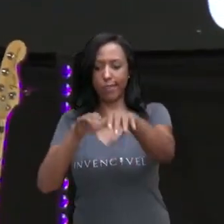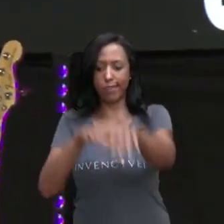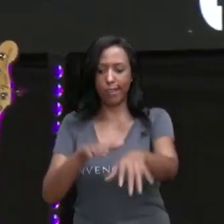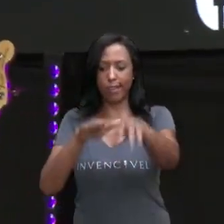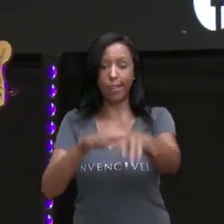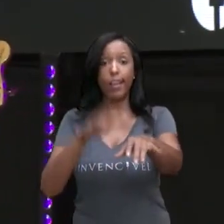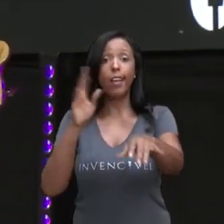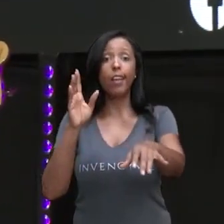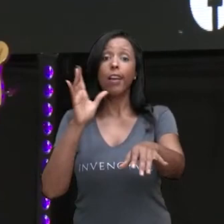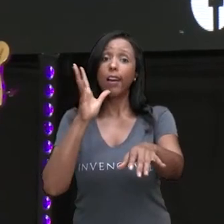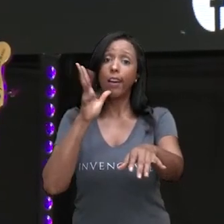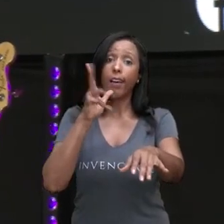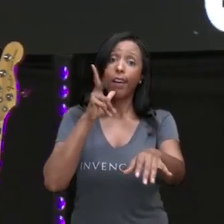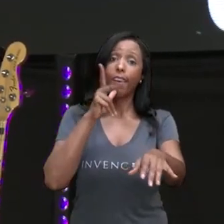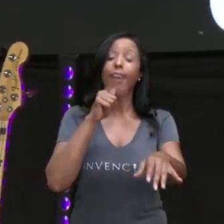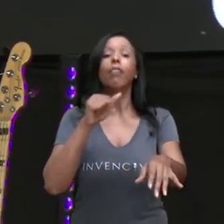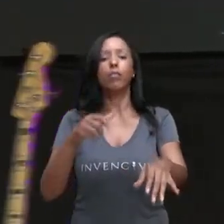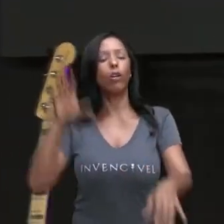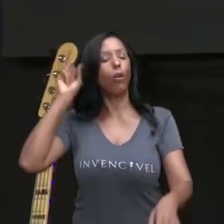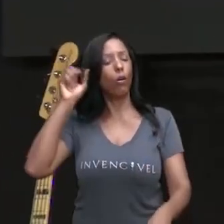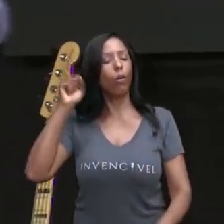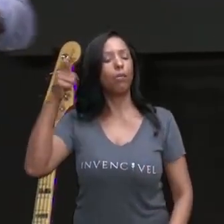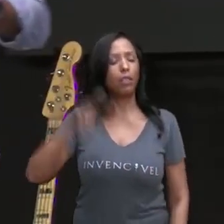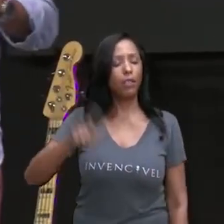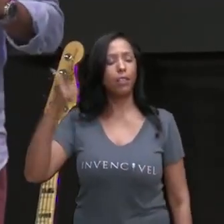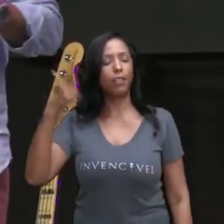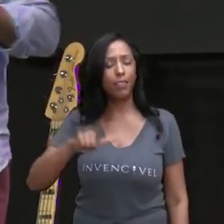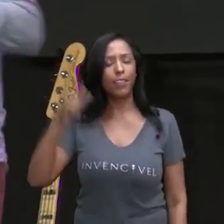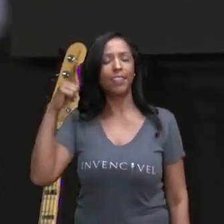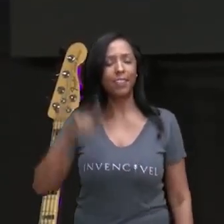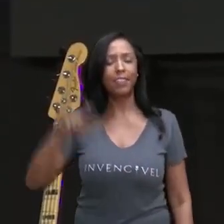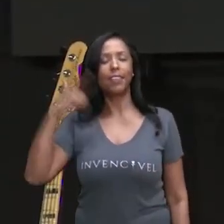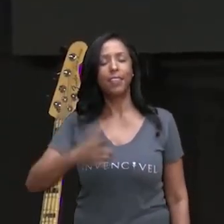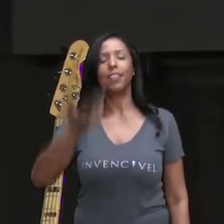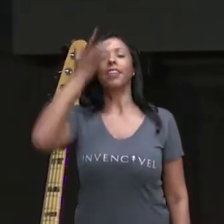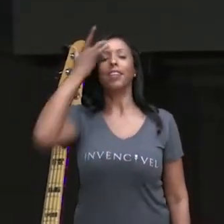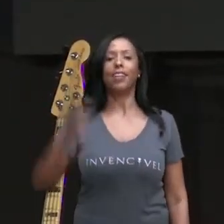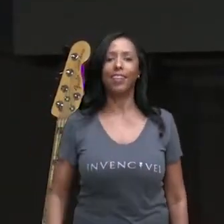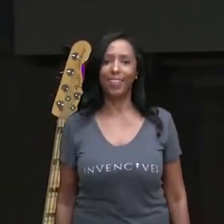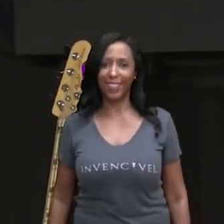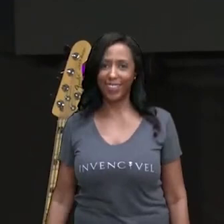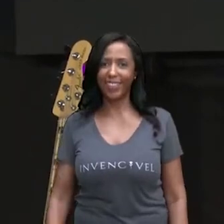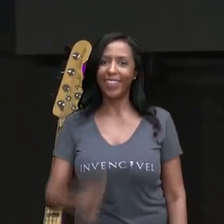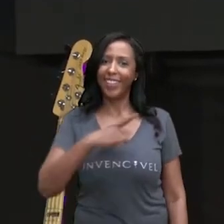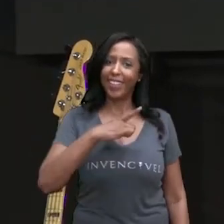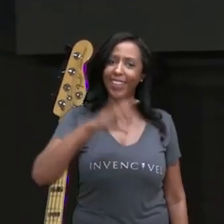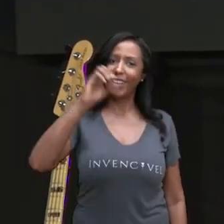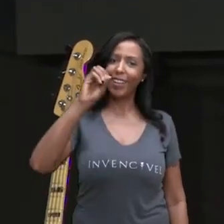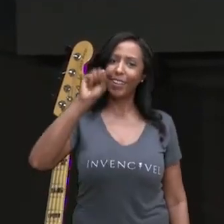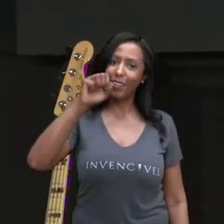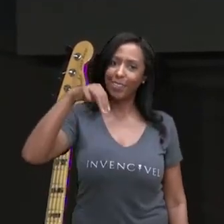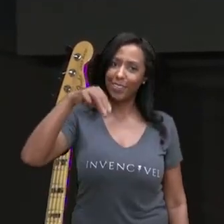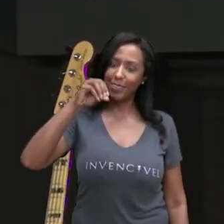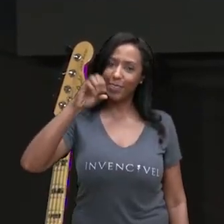osmose espiritual. Biologia com fé misturada agora aqui, viu? Osmose espiritual. Quem não sabe o que é osmose?